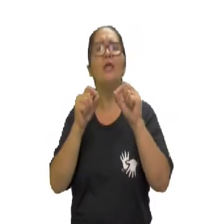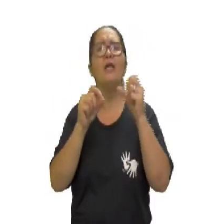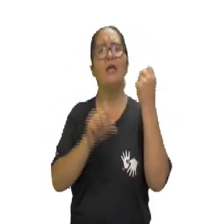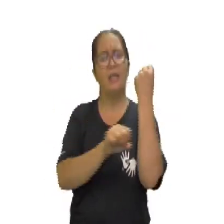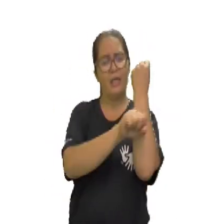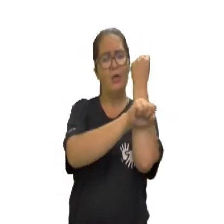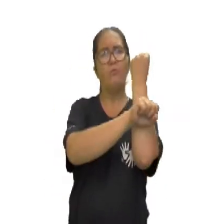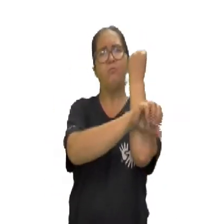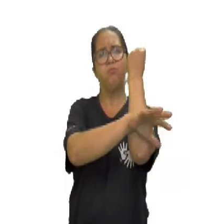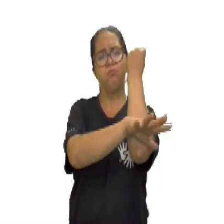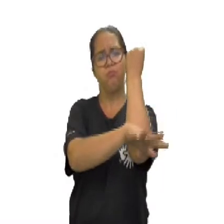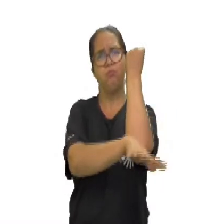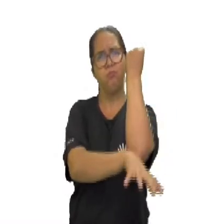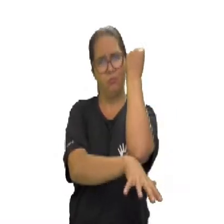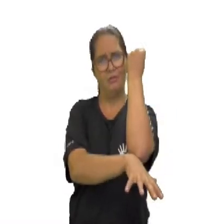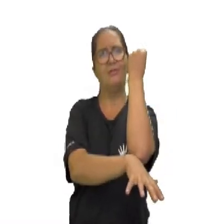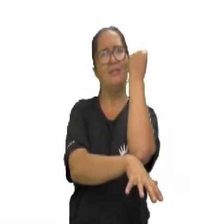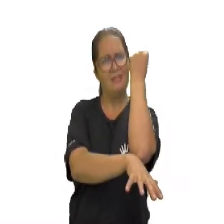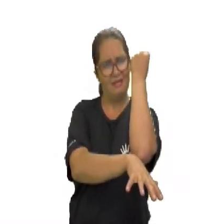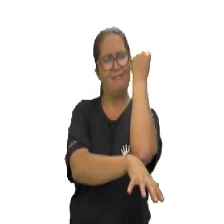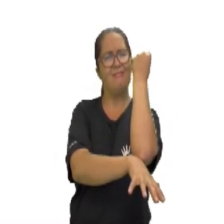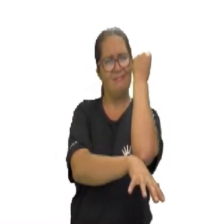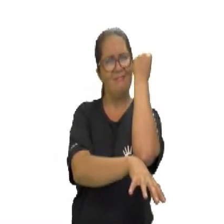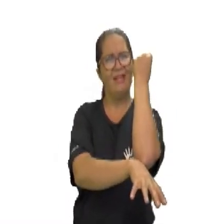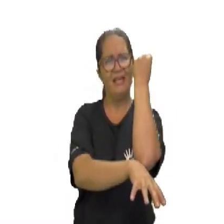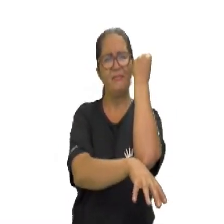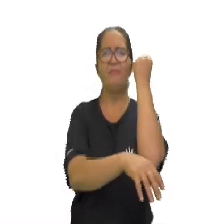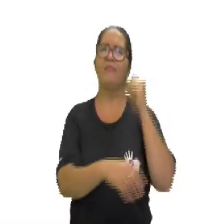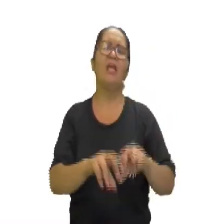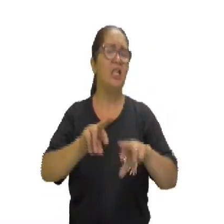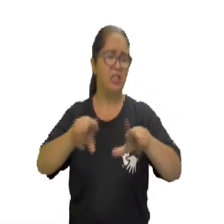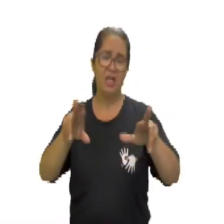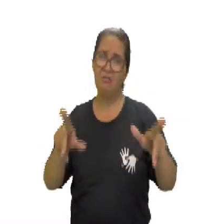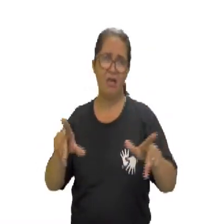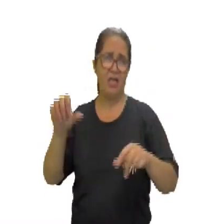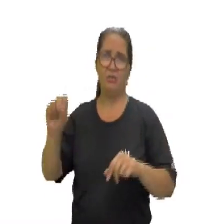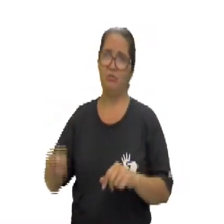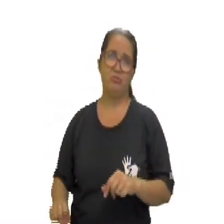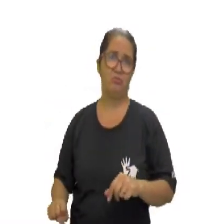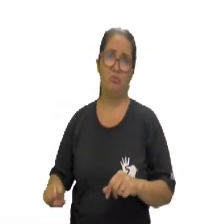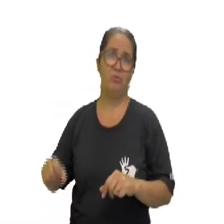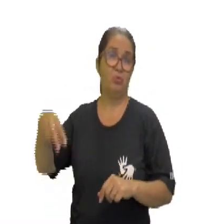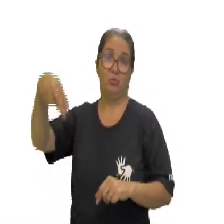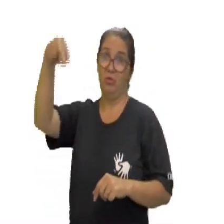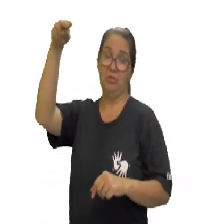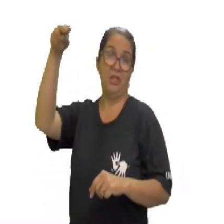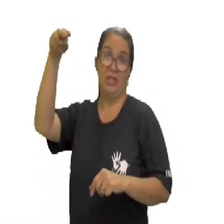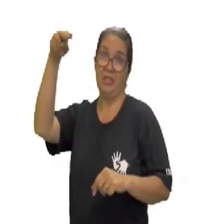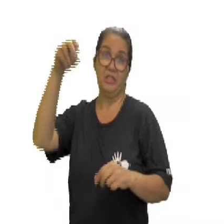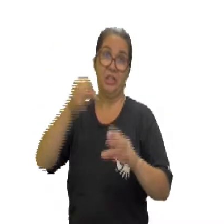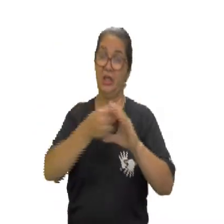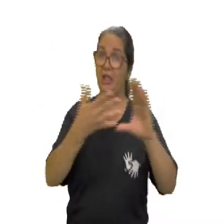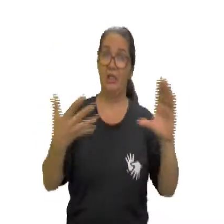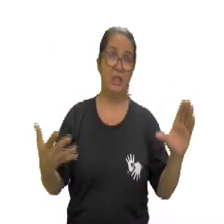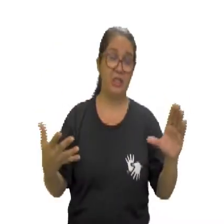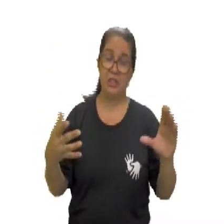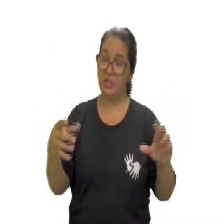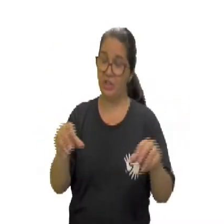da parte central do Brasil, ele não é do Nordeste e ele também não é uma característica do Sul.